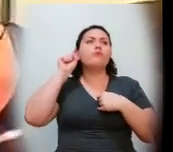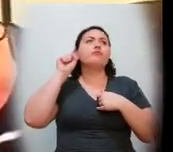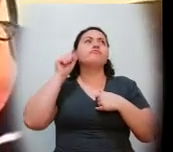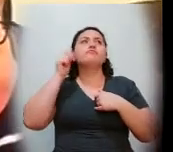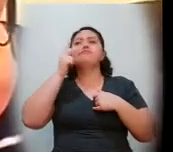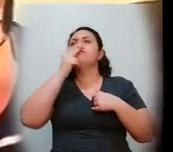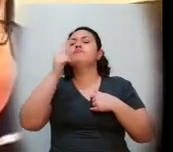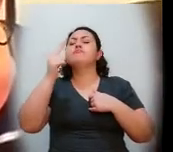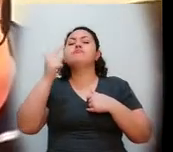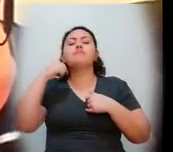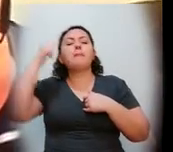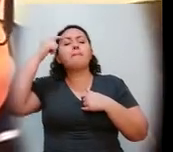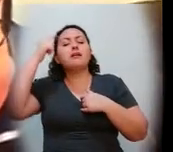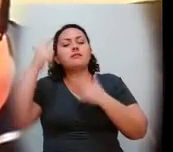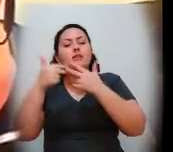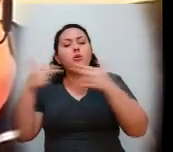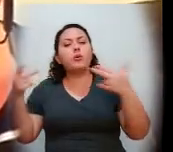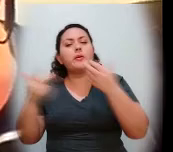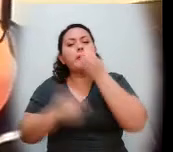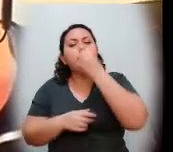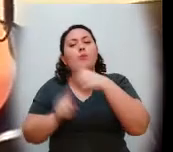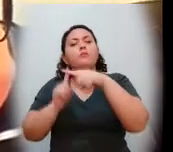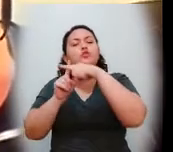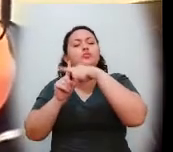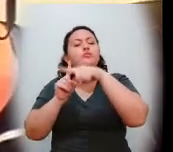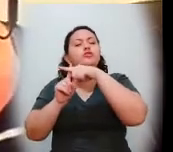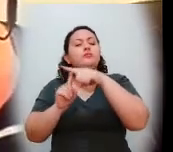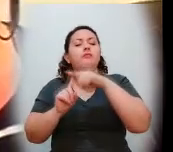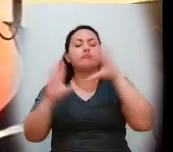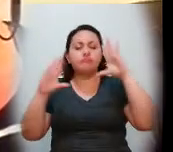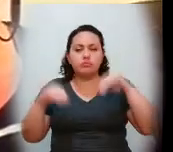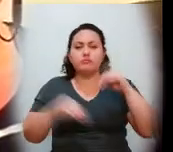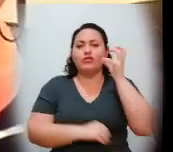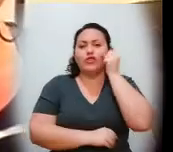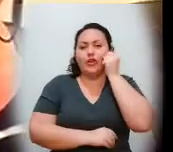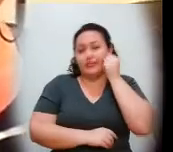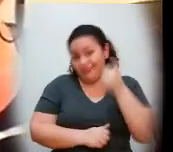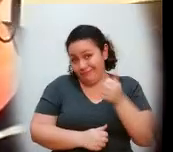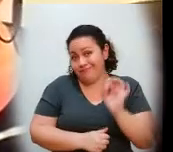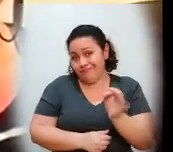momentos que são muito bons, como a Ana vinha falando, né?